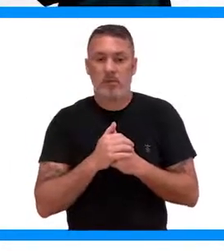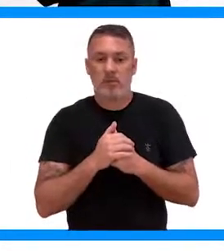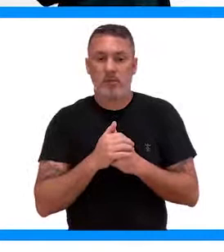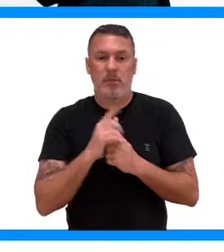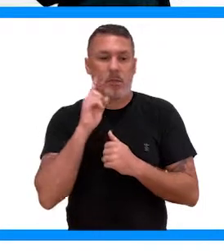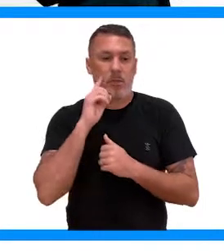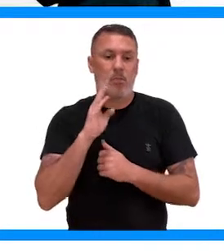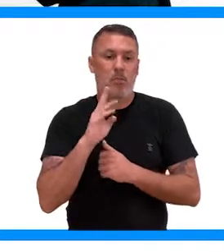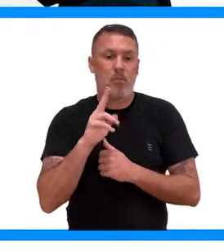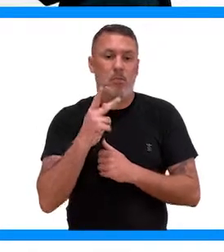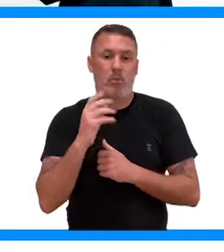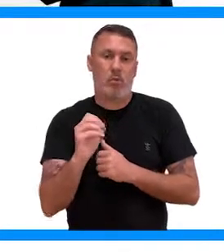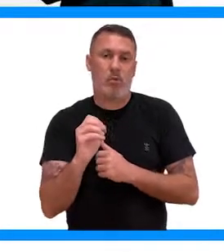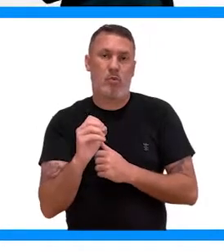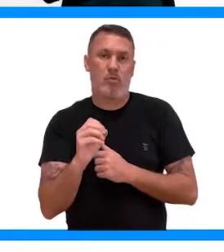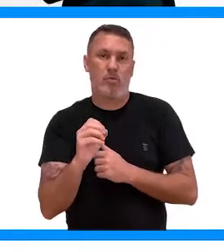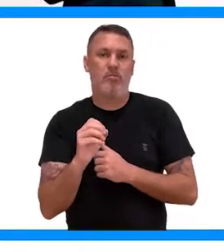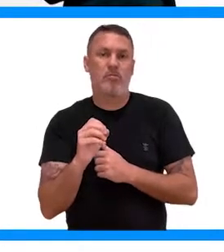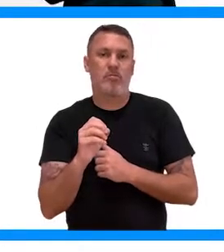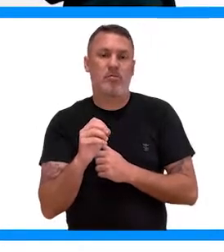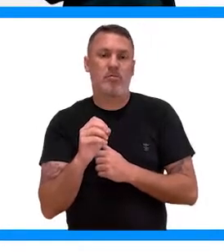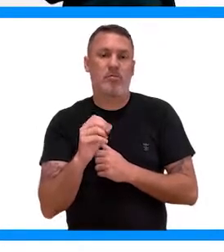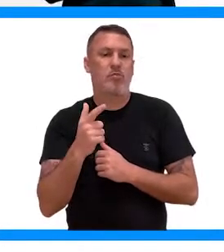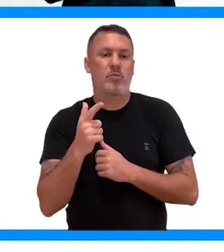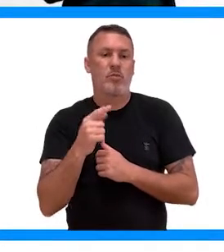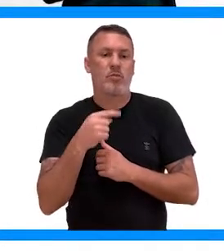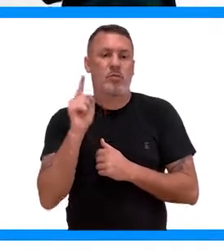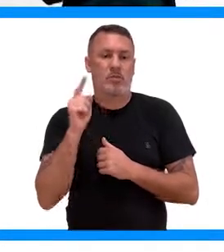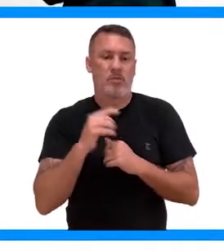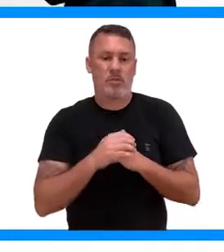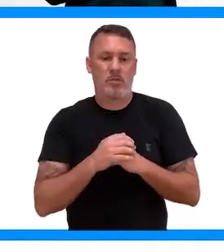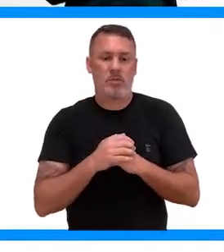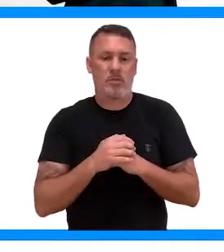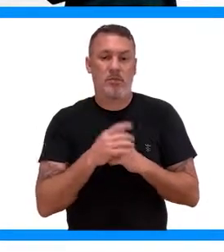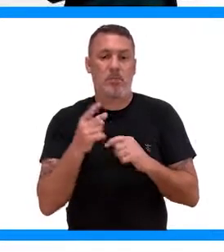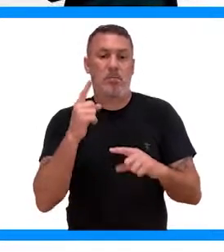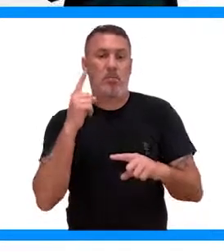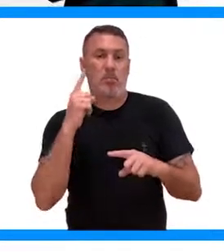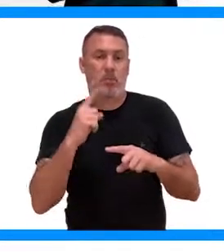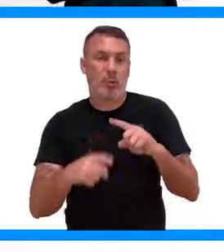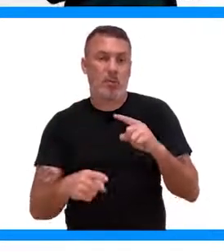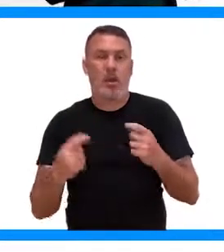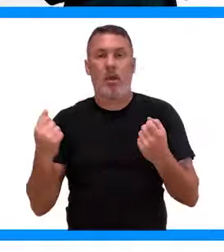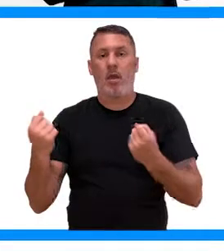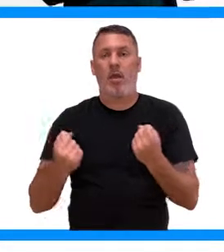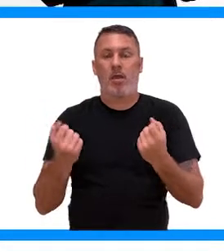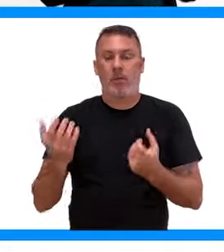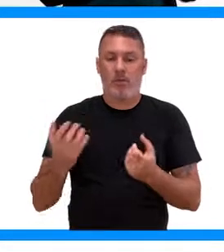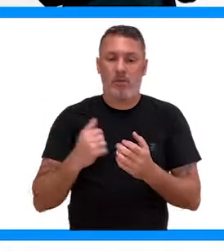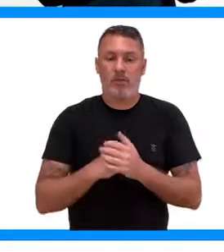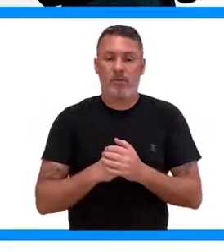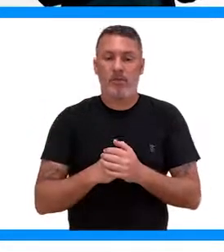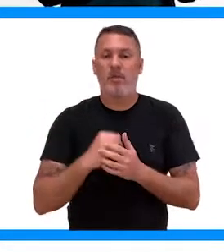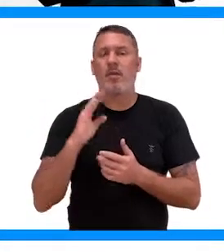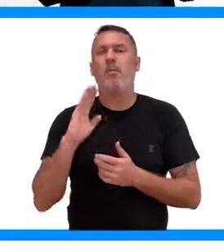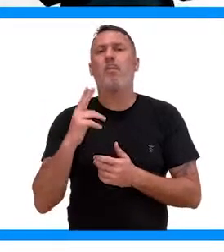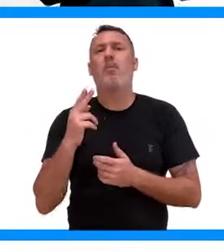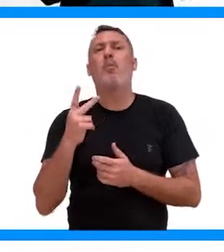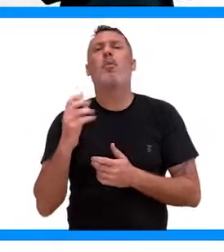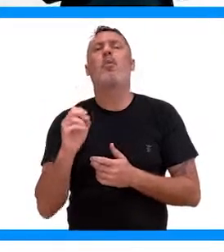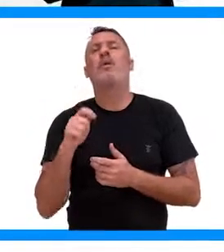Exemplos, búho, tá vendo como não faz a menor diferença? É como se não tivesse ali. Proibido e